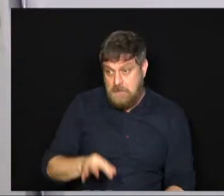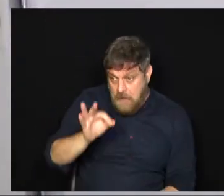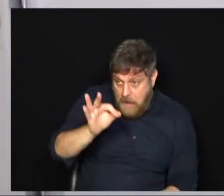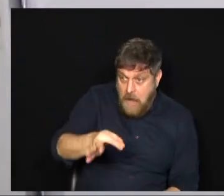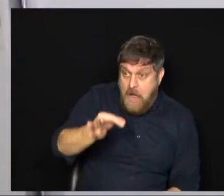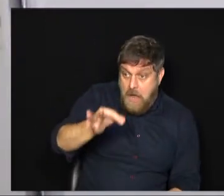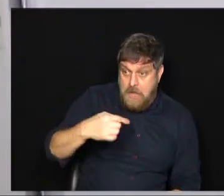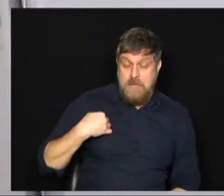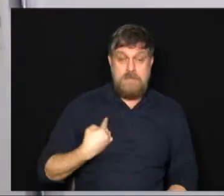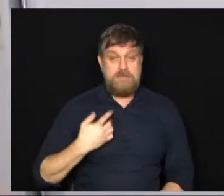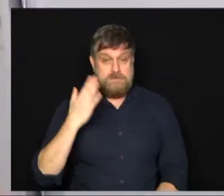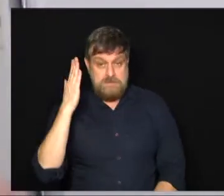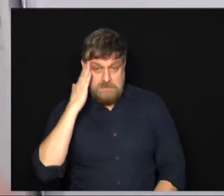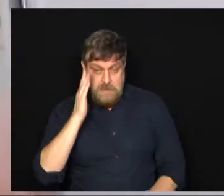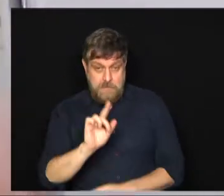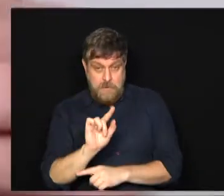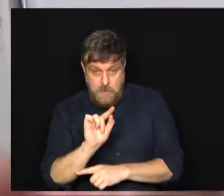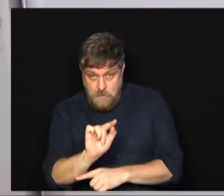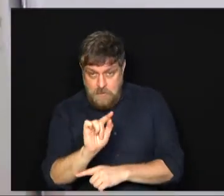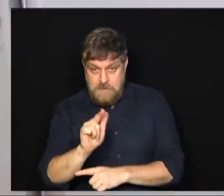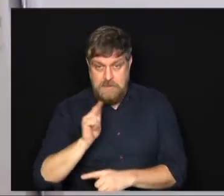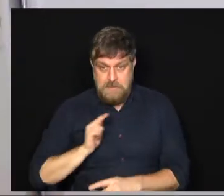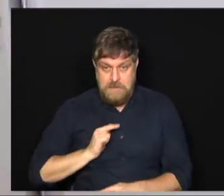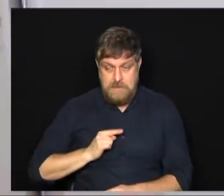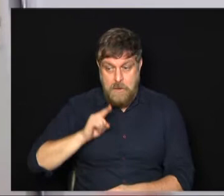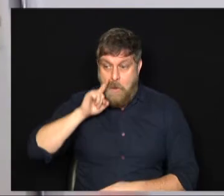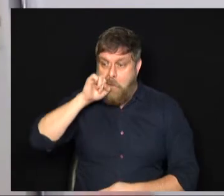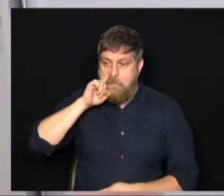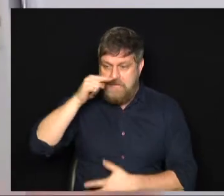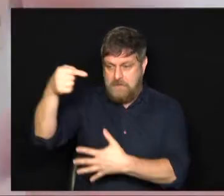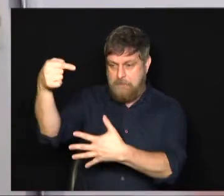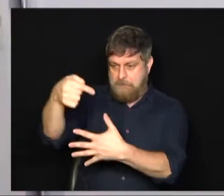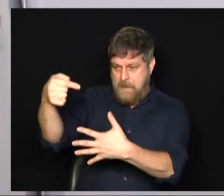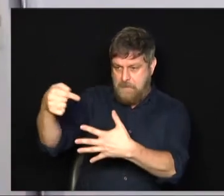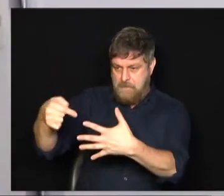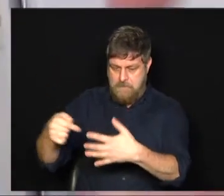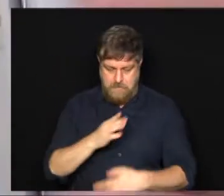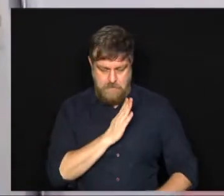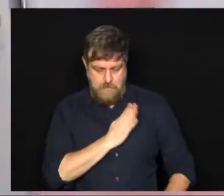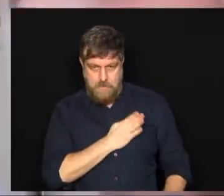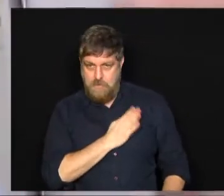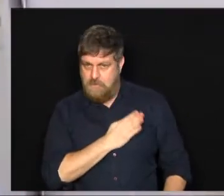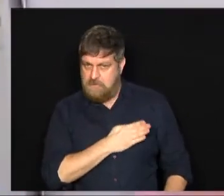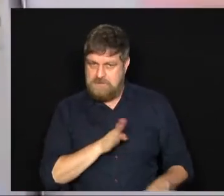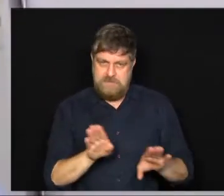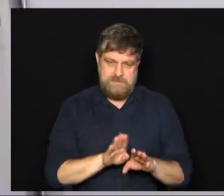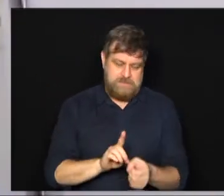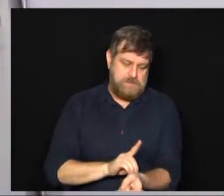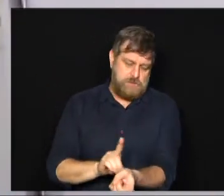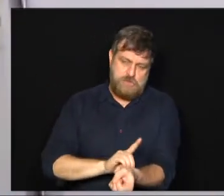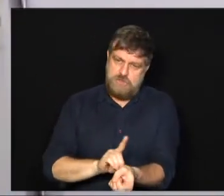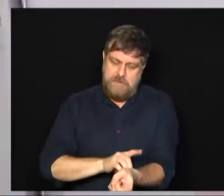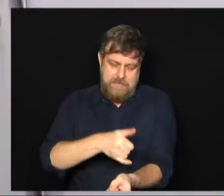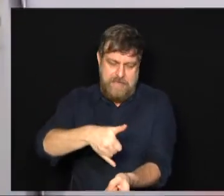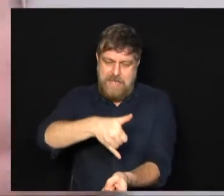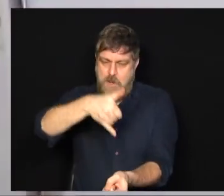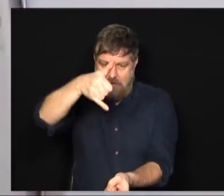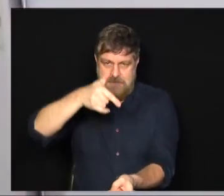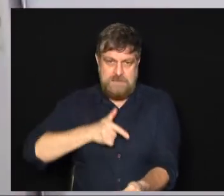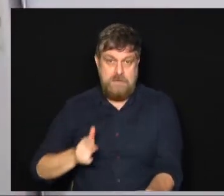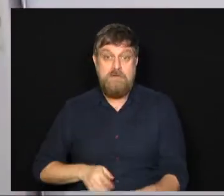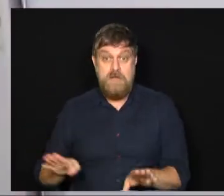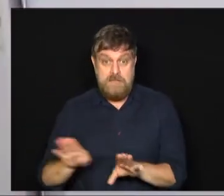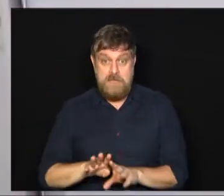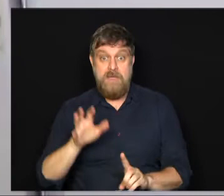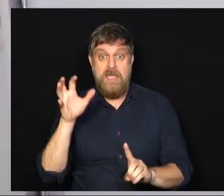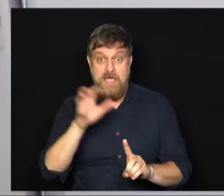Exatamente. A gente sabe que os mesmos fatores de risco para a doença cardíaca, pressão alta, diabetes, colesterol, eles influenciam